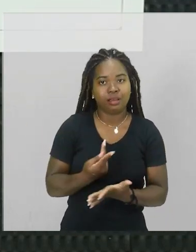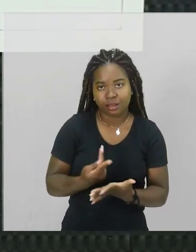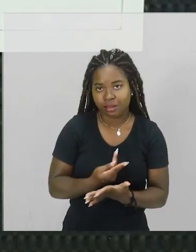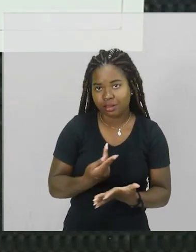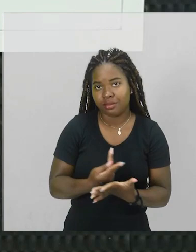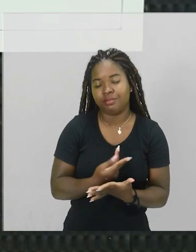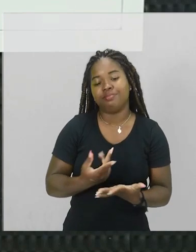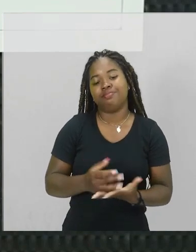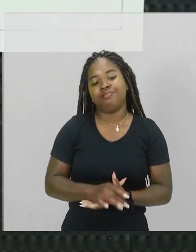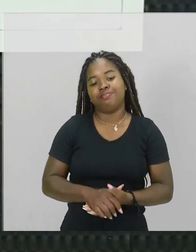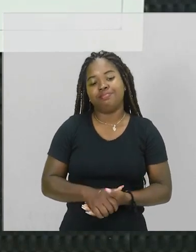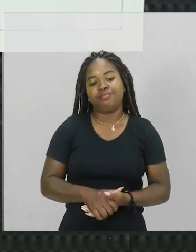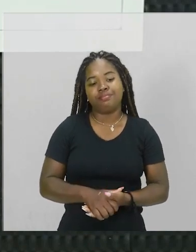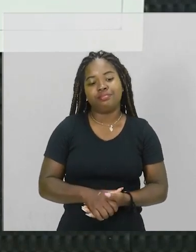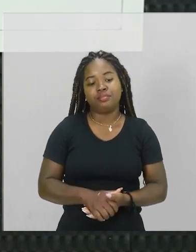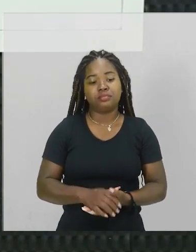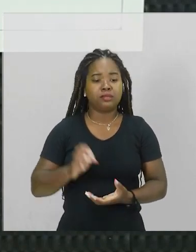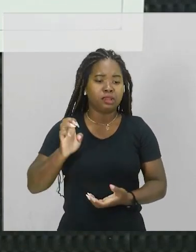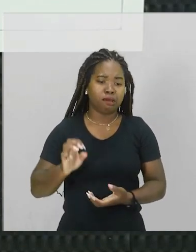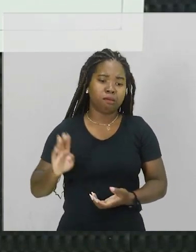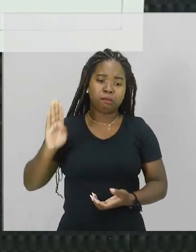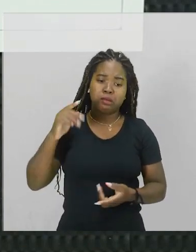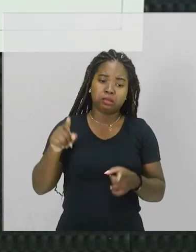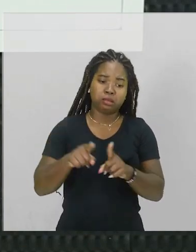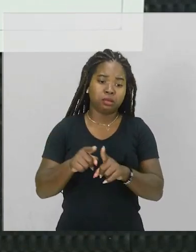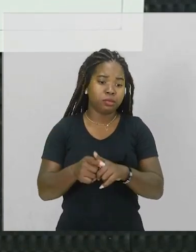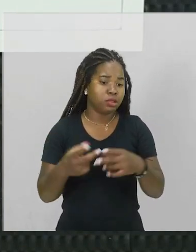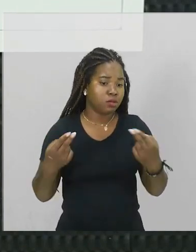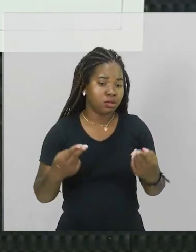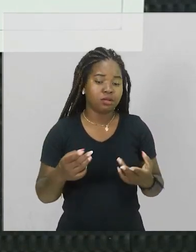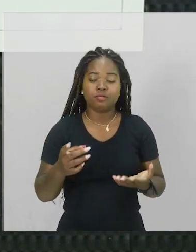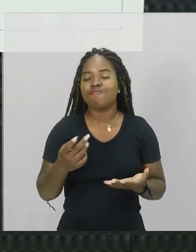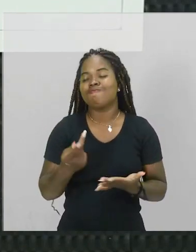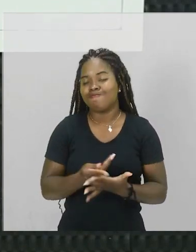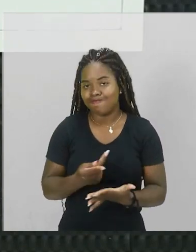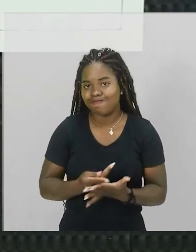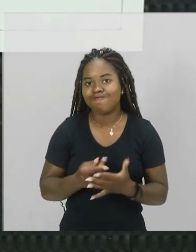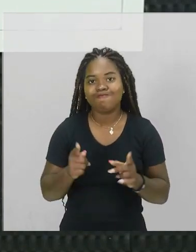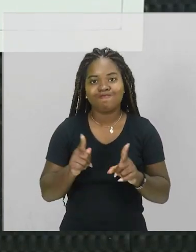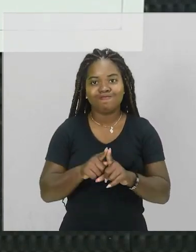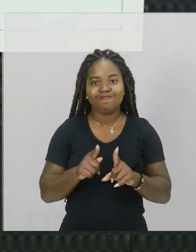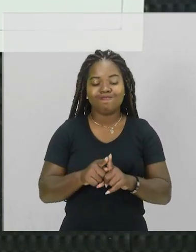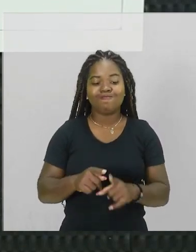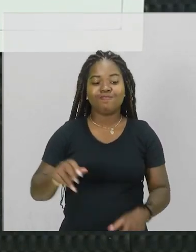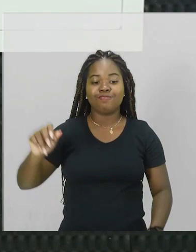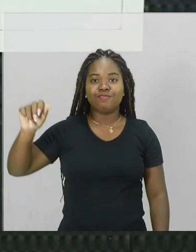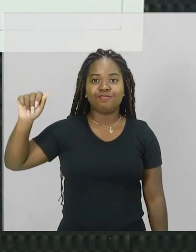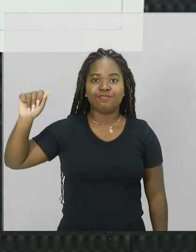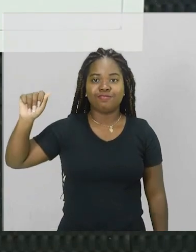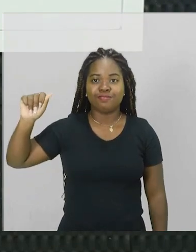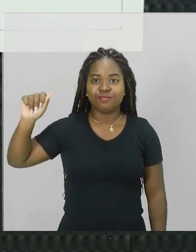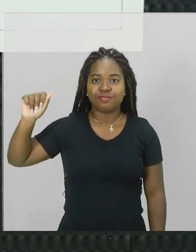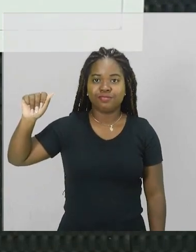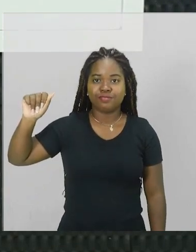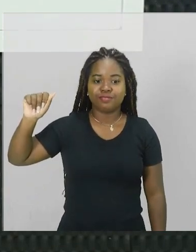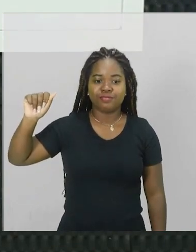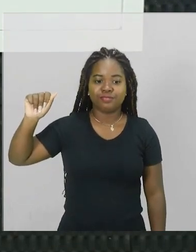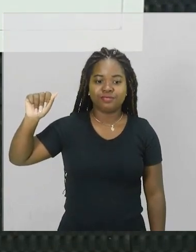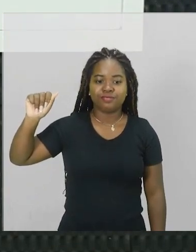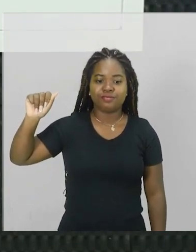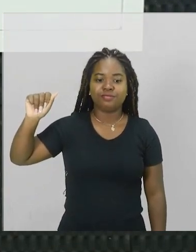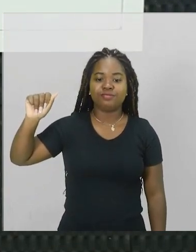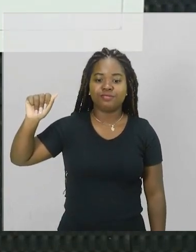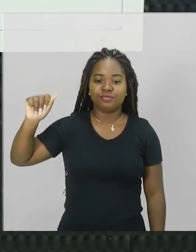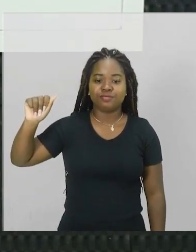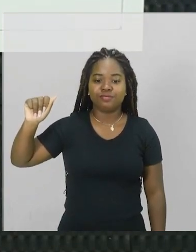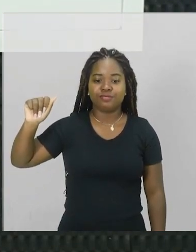a letra E e a letra B também estão falando a mesma coisa, que não são verdade. Então, a letra A. Então, uma criança, ela consegue